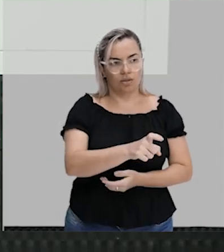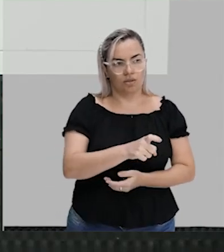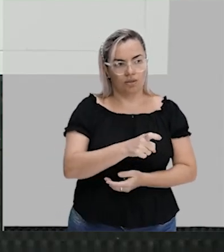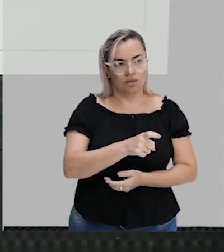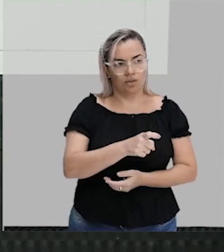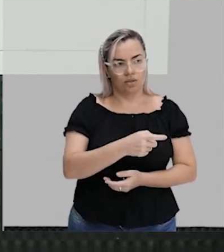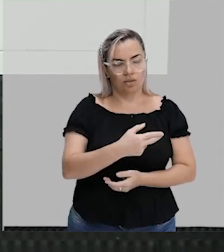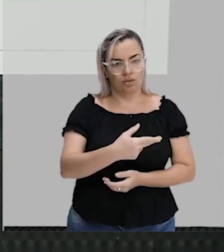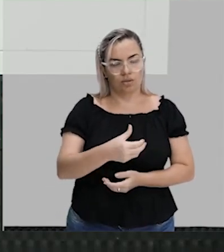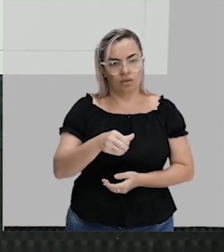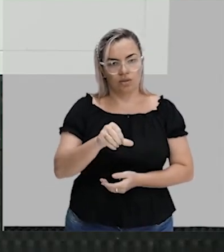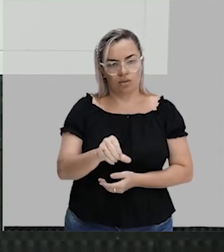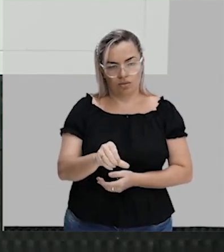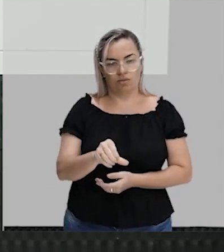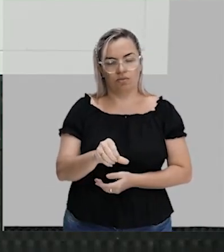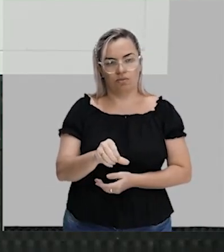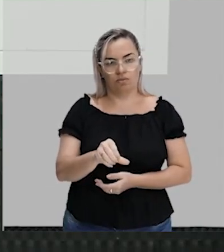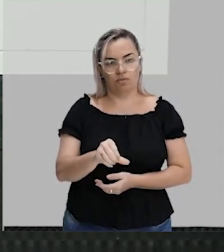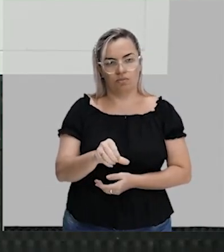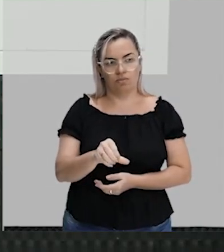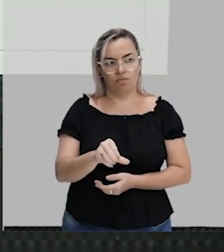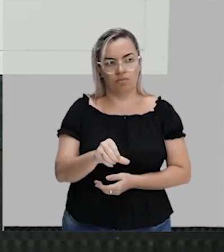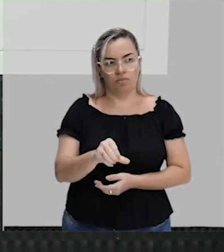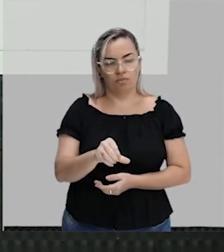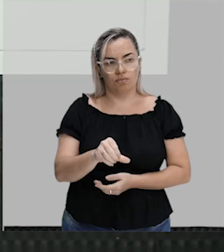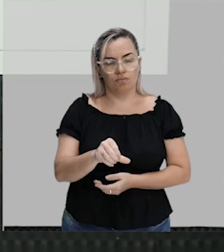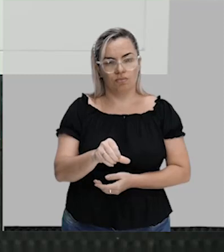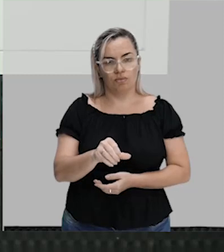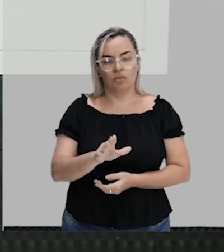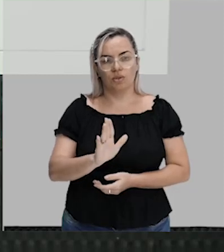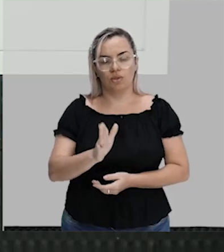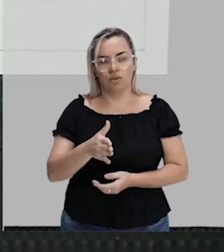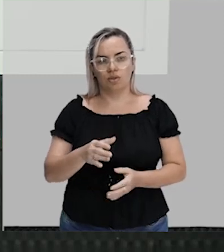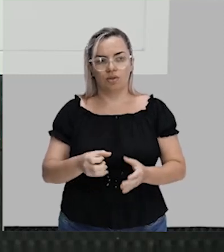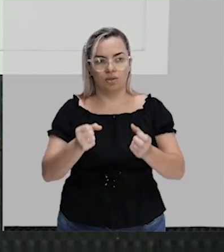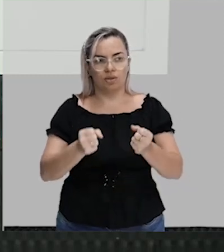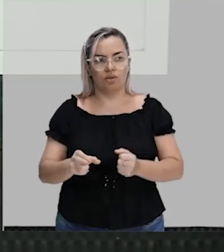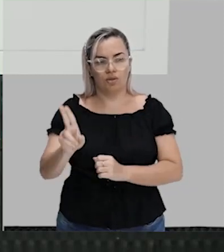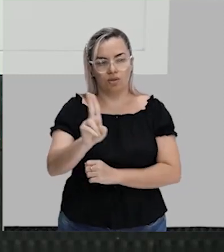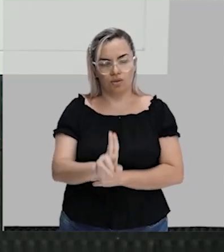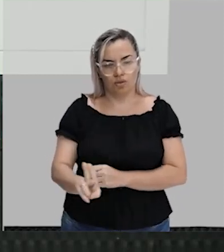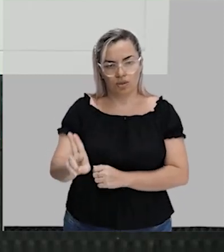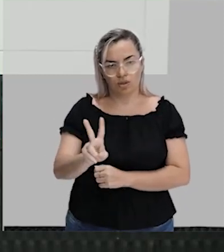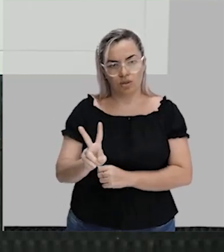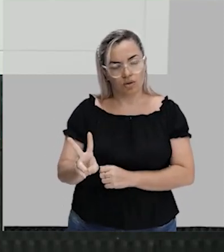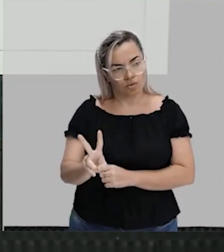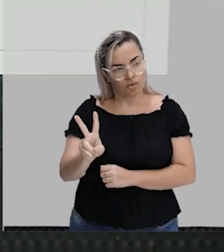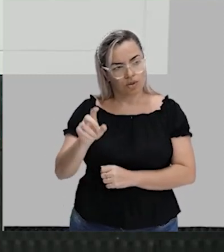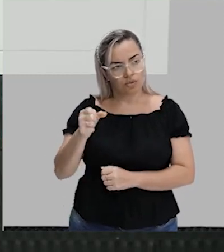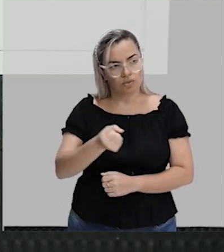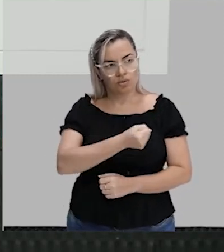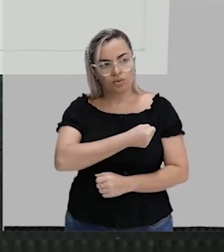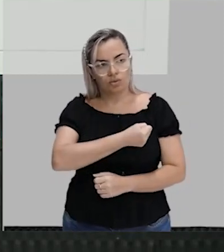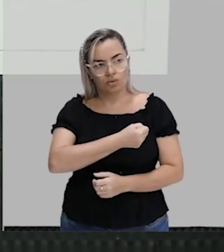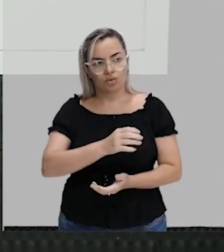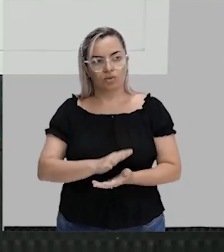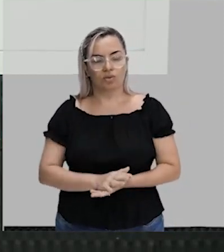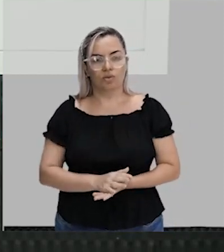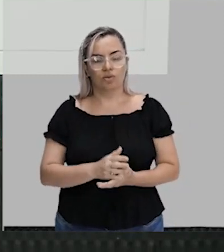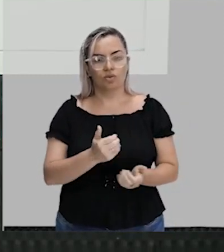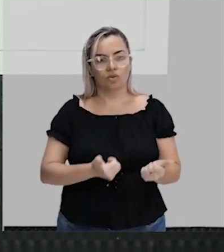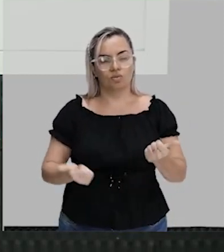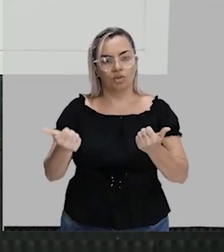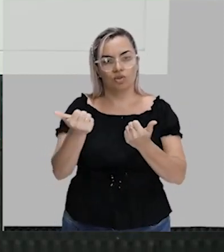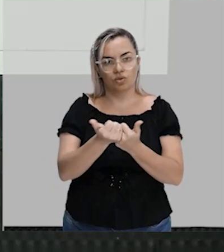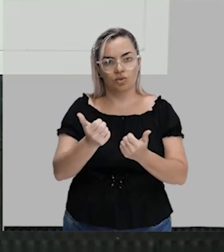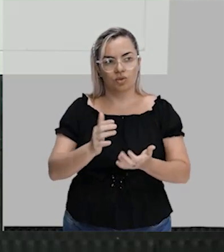9 certo E aí você já pode até usar esse valor aqui aqui ó o